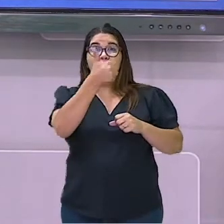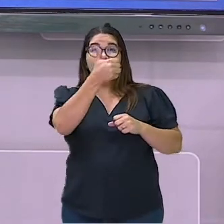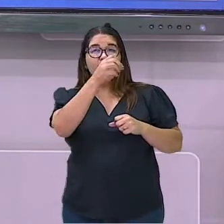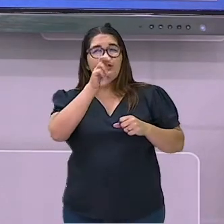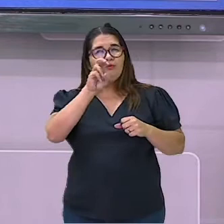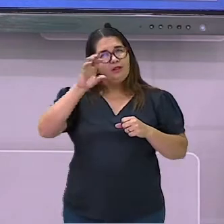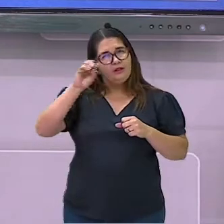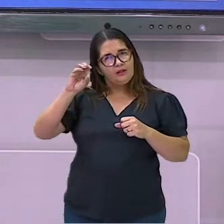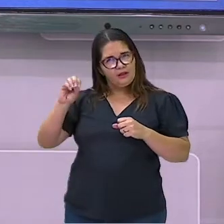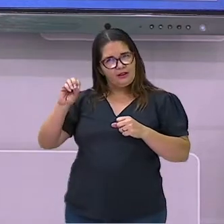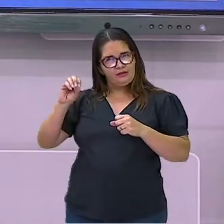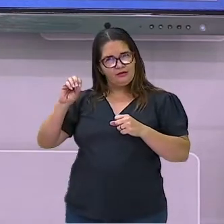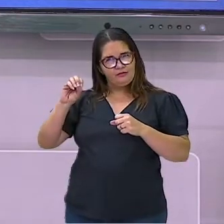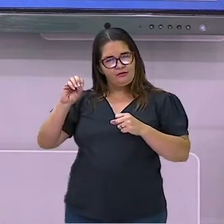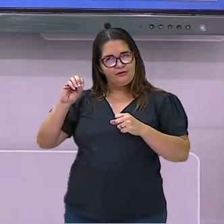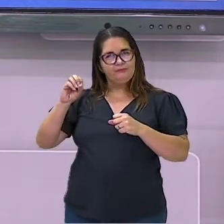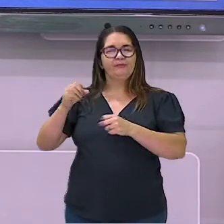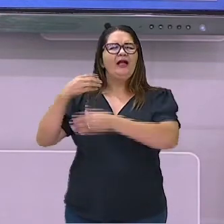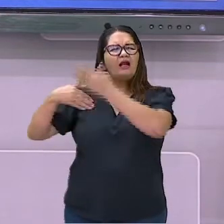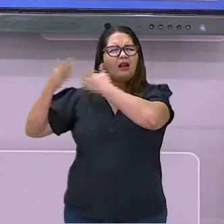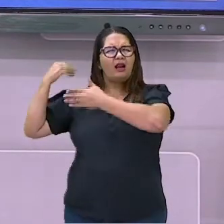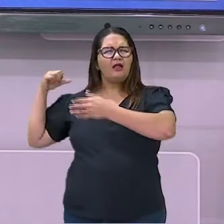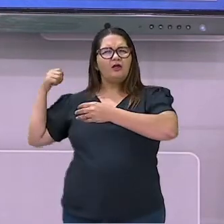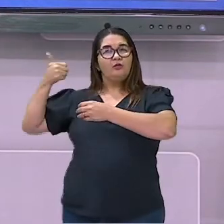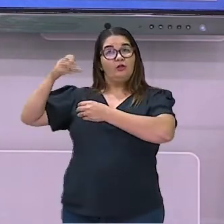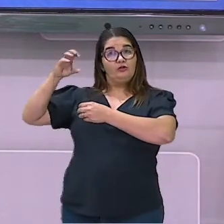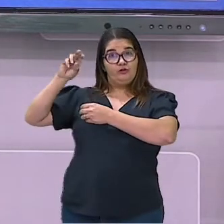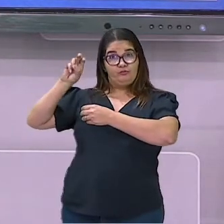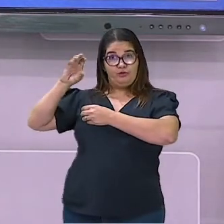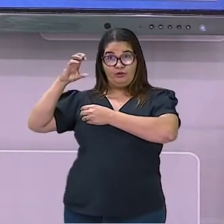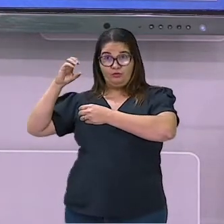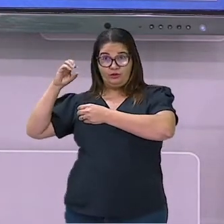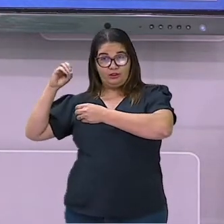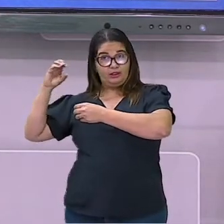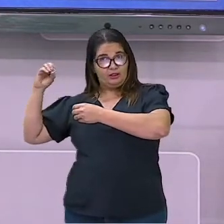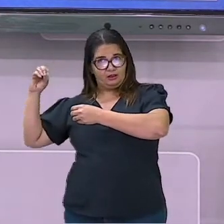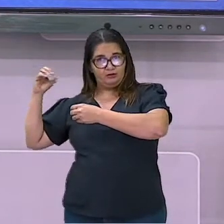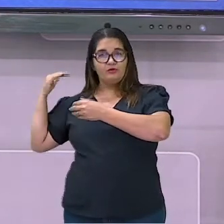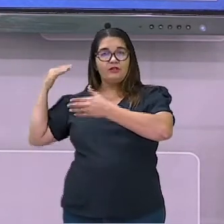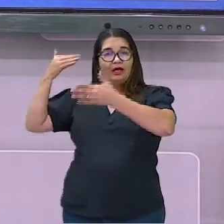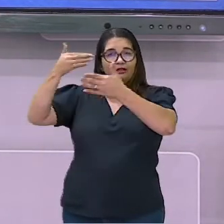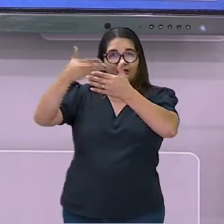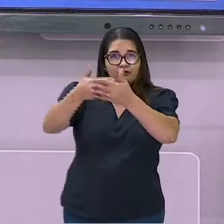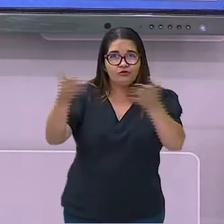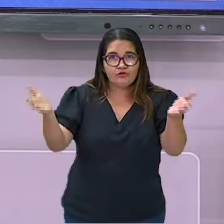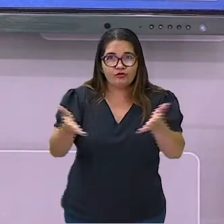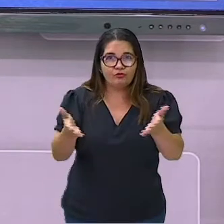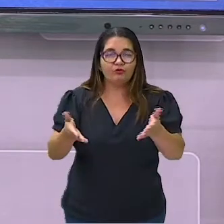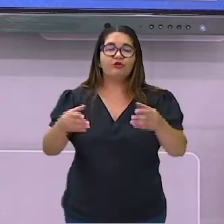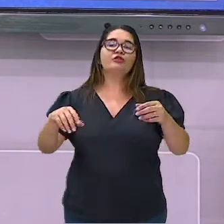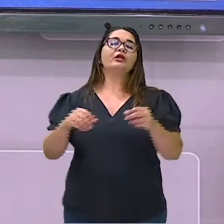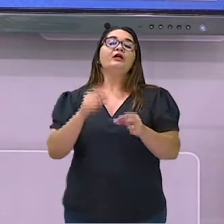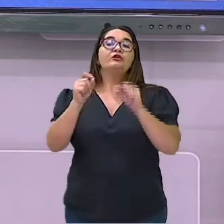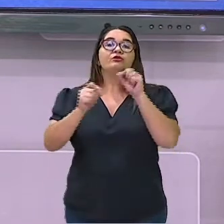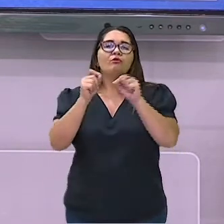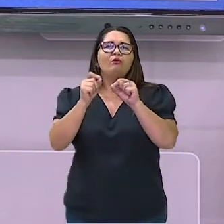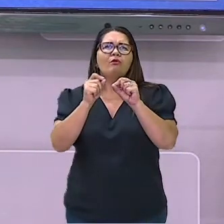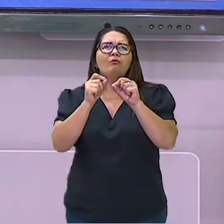Cabral, foram estabelecidos os primeiros contatos entre portugueses e